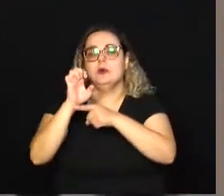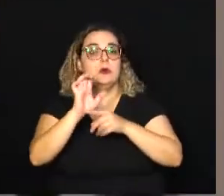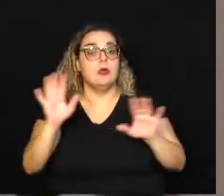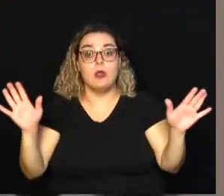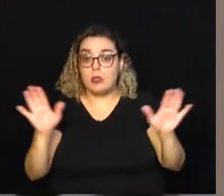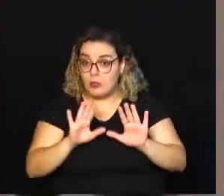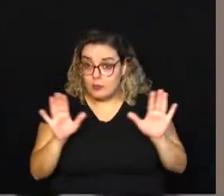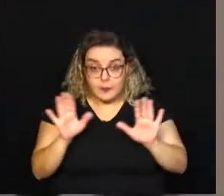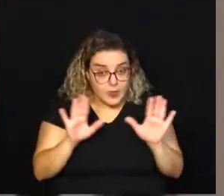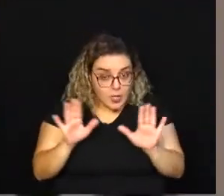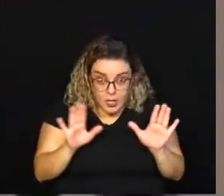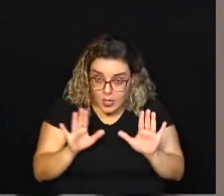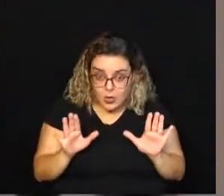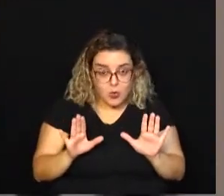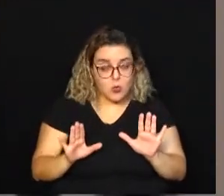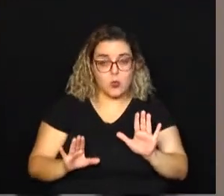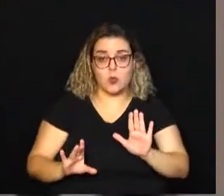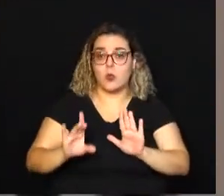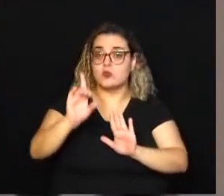direito